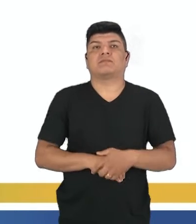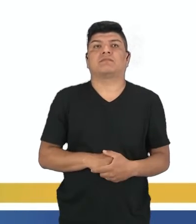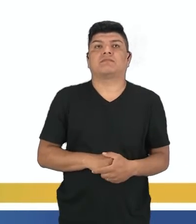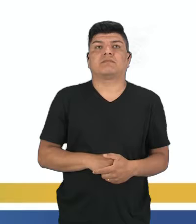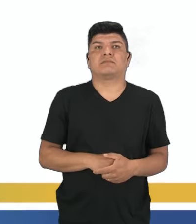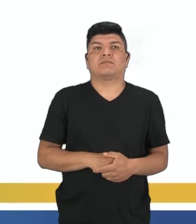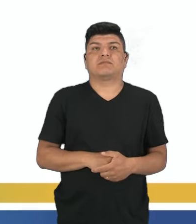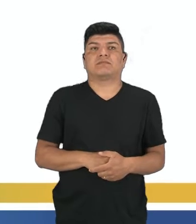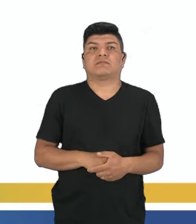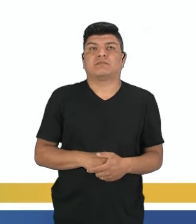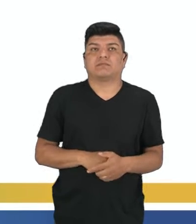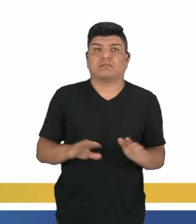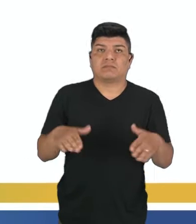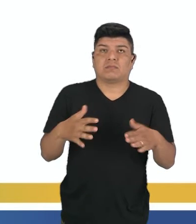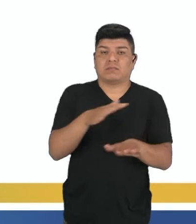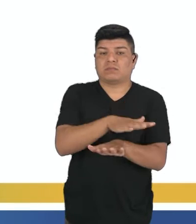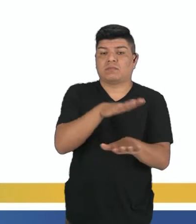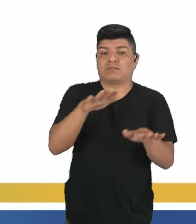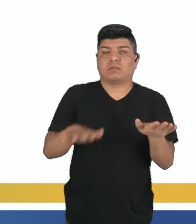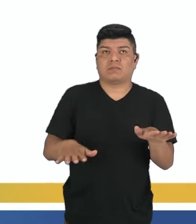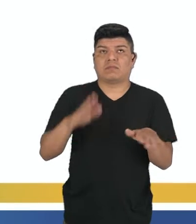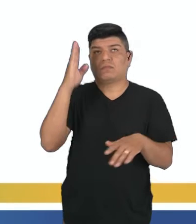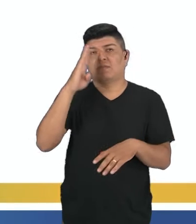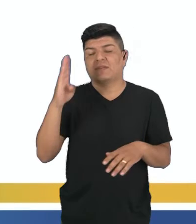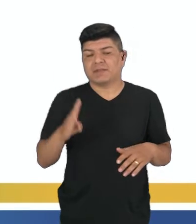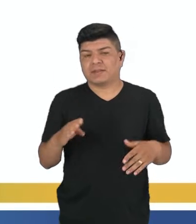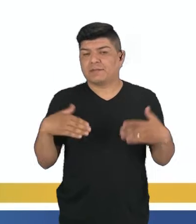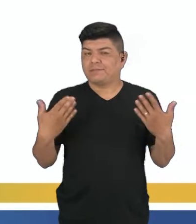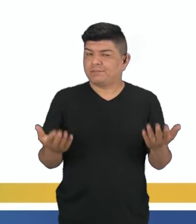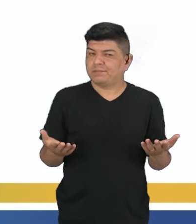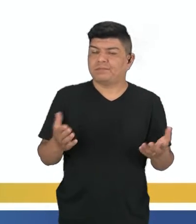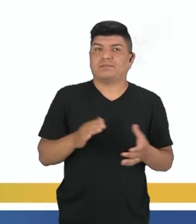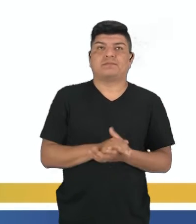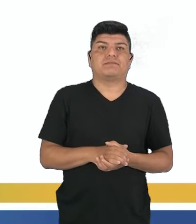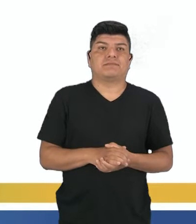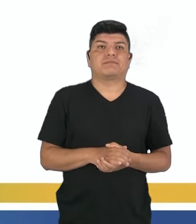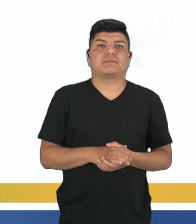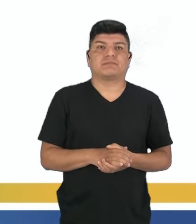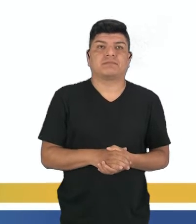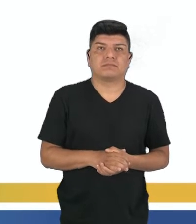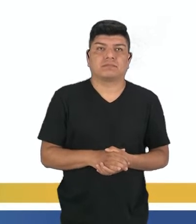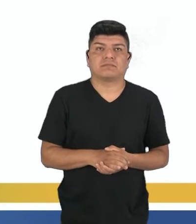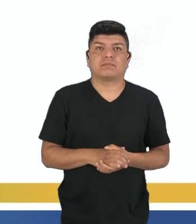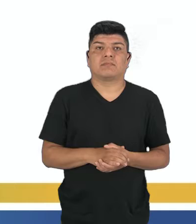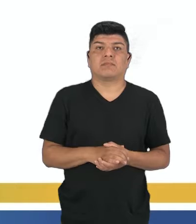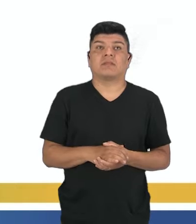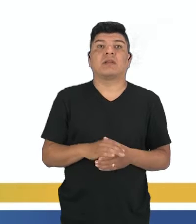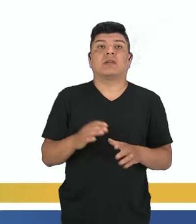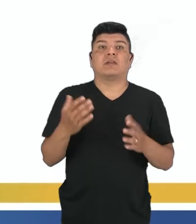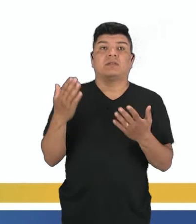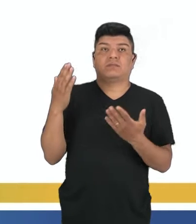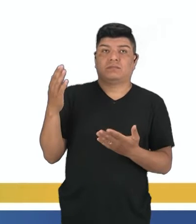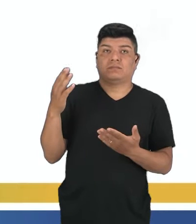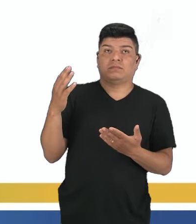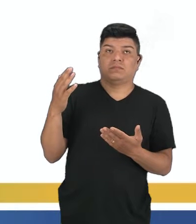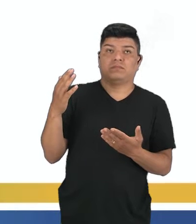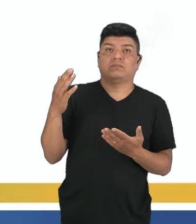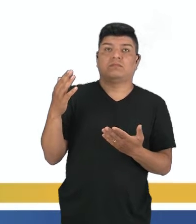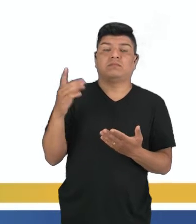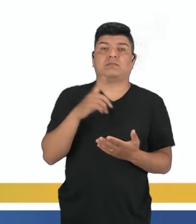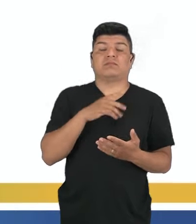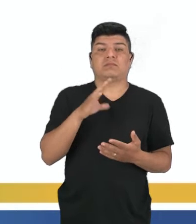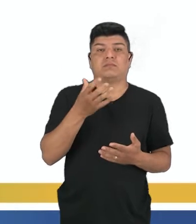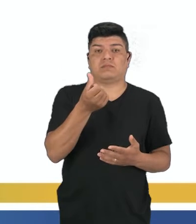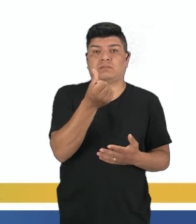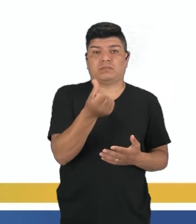conservação. Quais são, então, os biomas brasileiros? Bom, segundo o Ministério do Meio Ambiente, existem